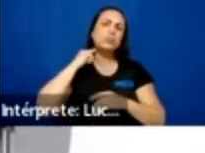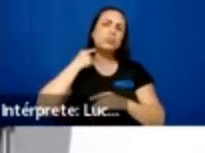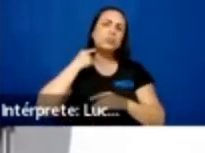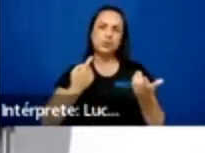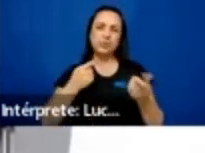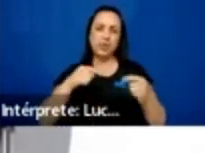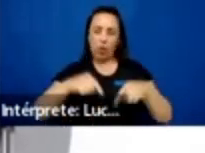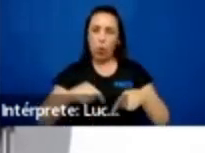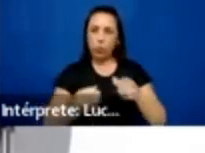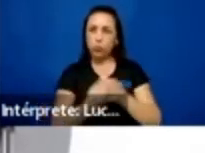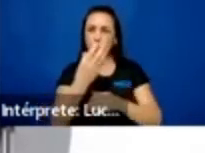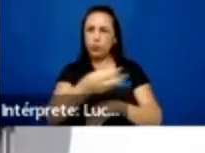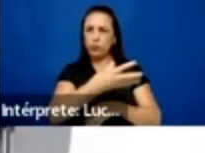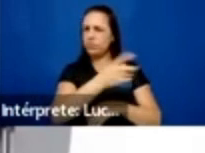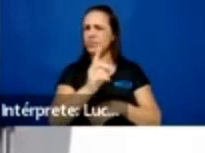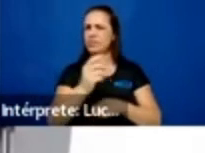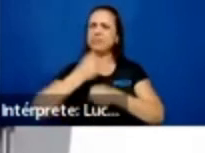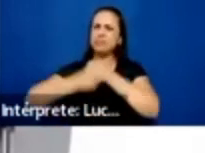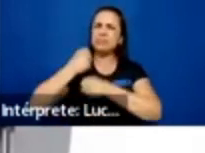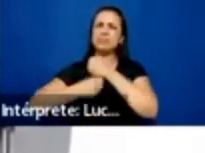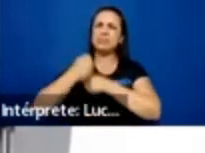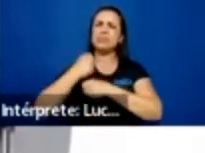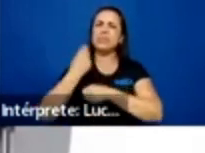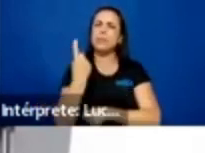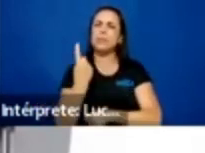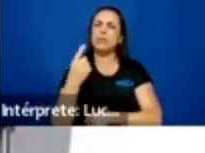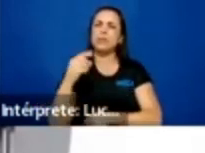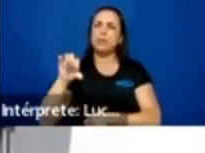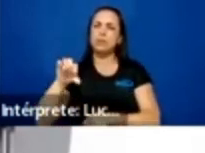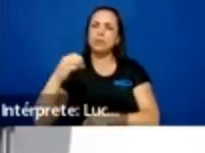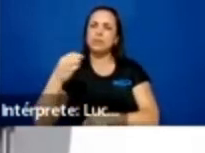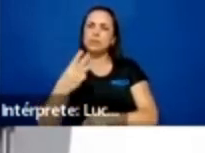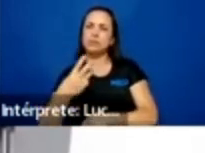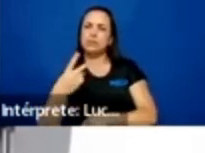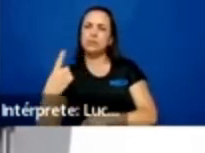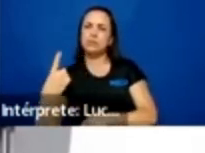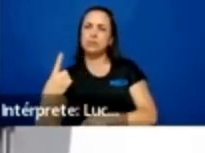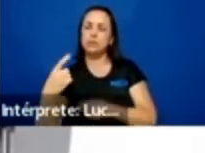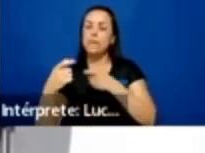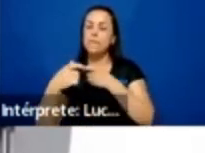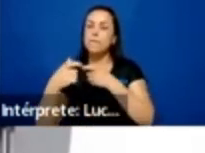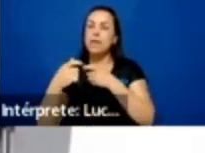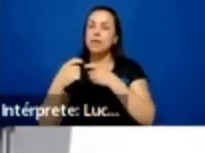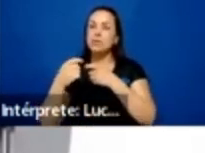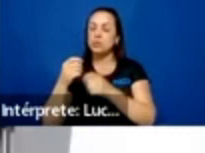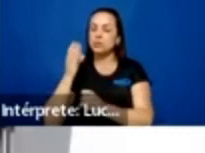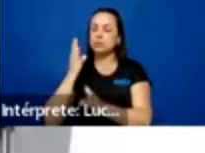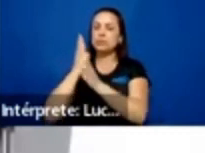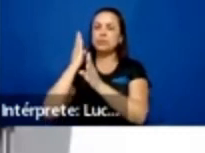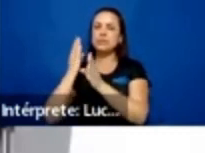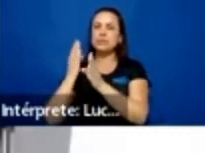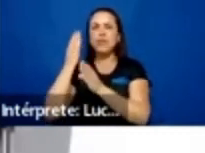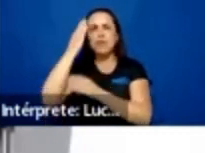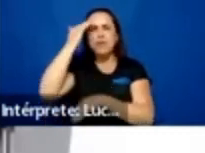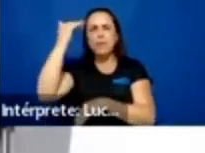1931, esse médico aqui, ele ganhou prêmio Nobel porque ele descobriu que o câncer, na época o